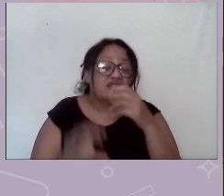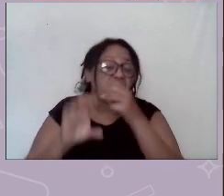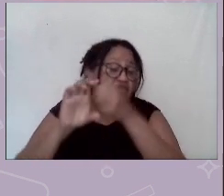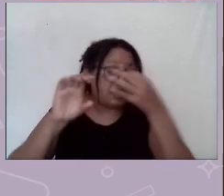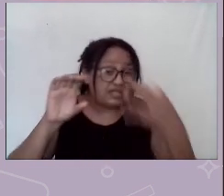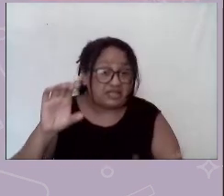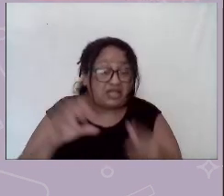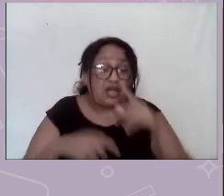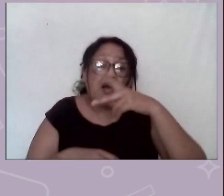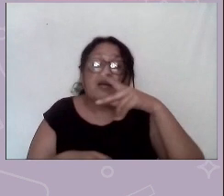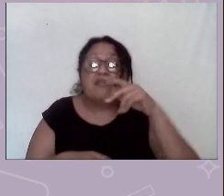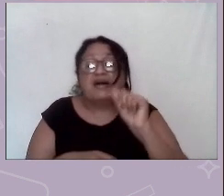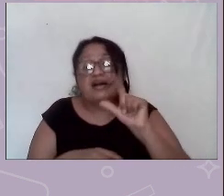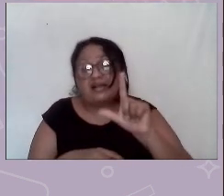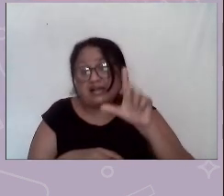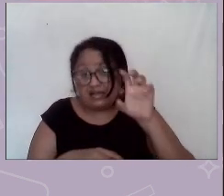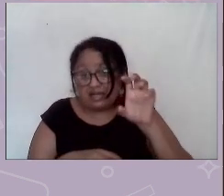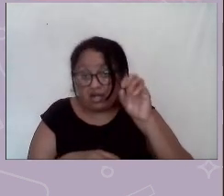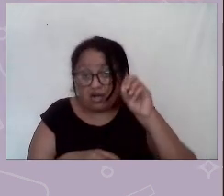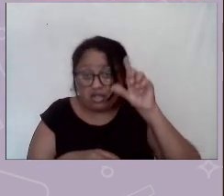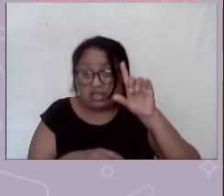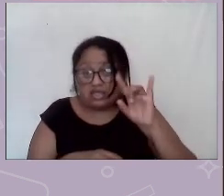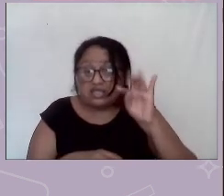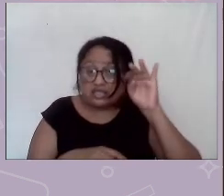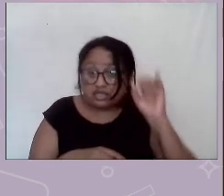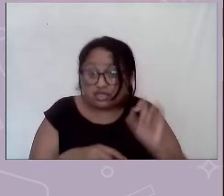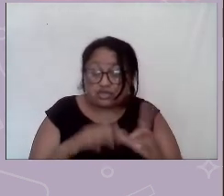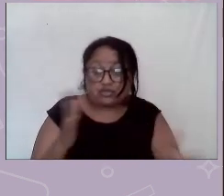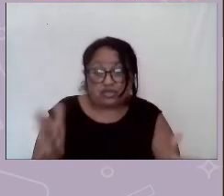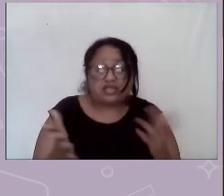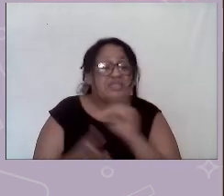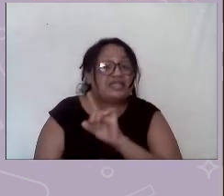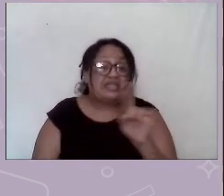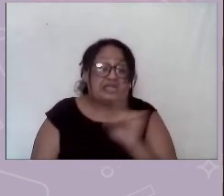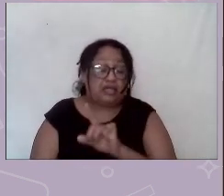paleolíticas do primeiro período da pré-história e não neolíticas